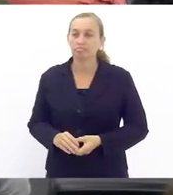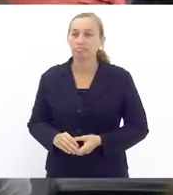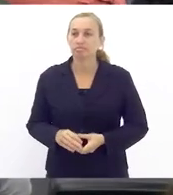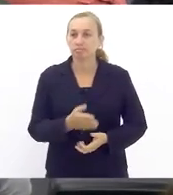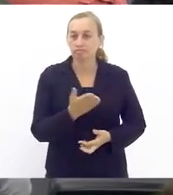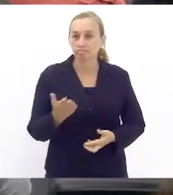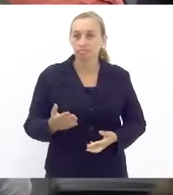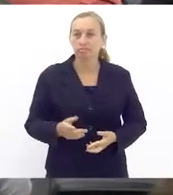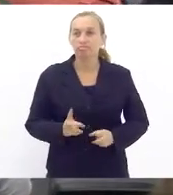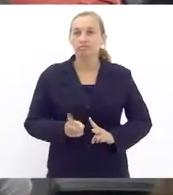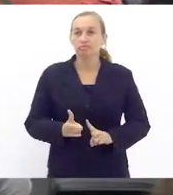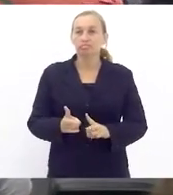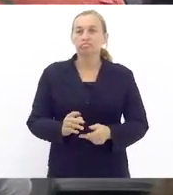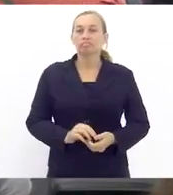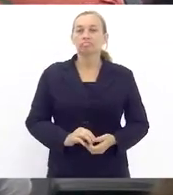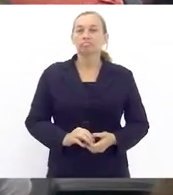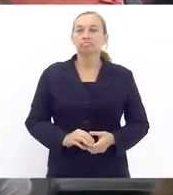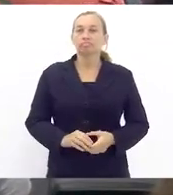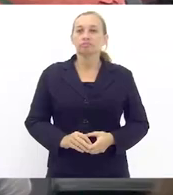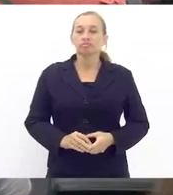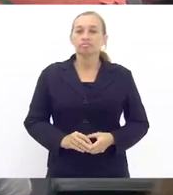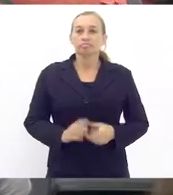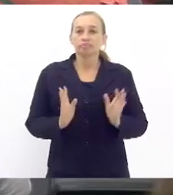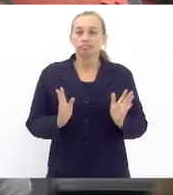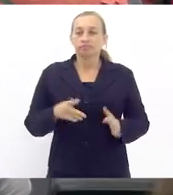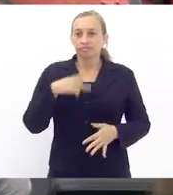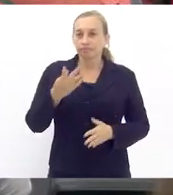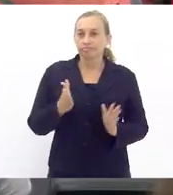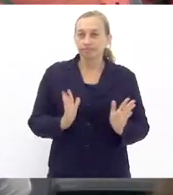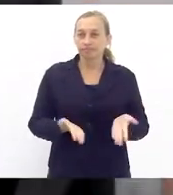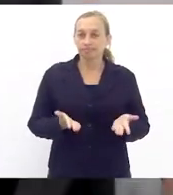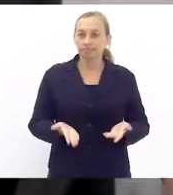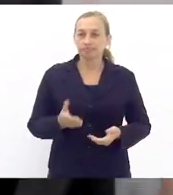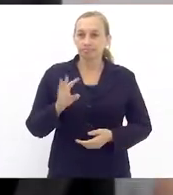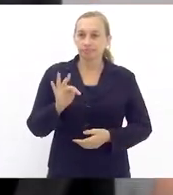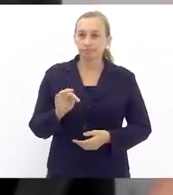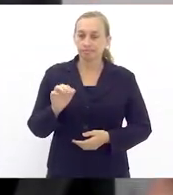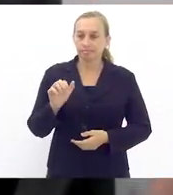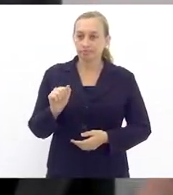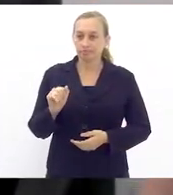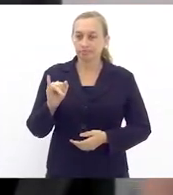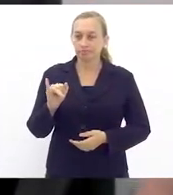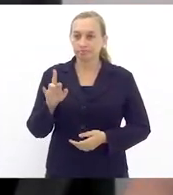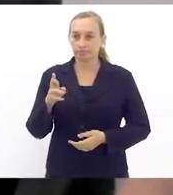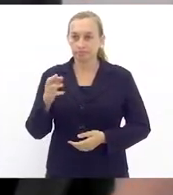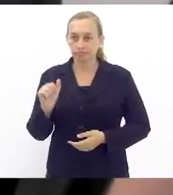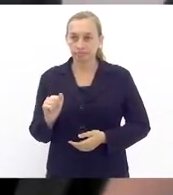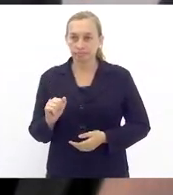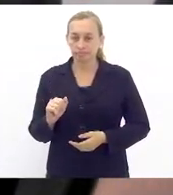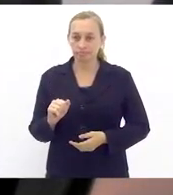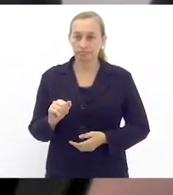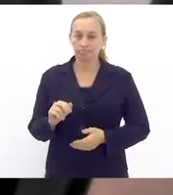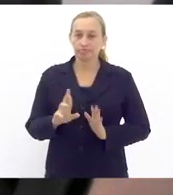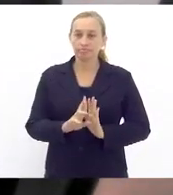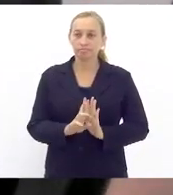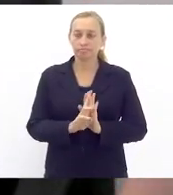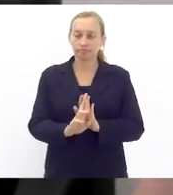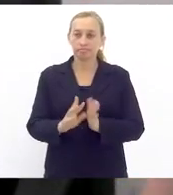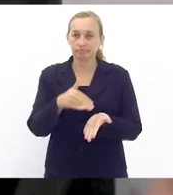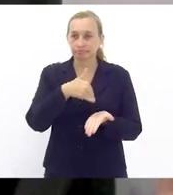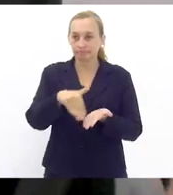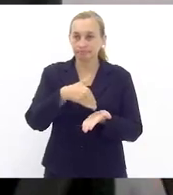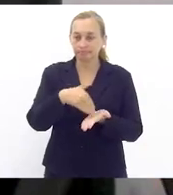vamos passar a palavra agora para taidara Araújo representando a secretaria